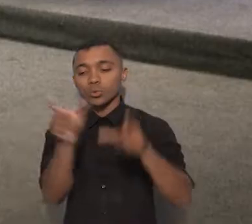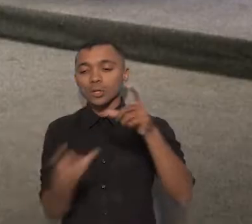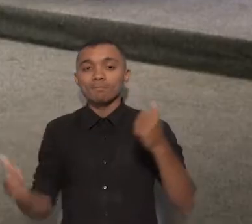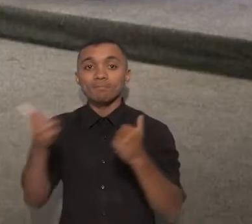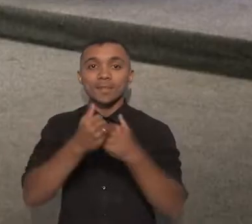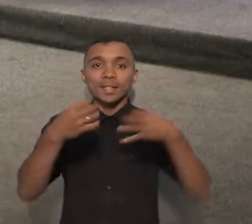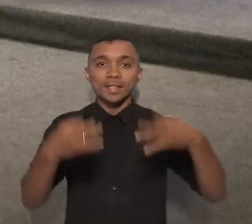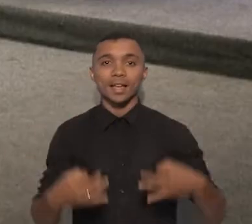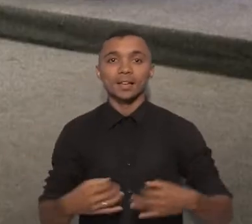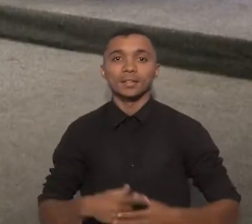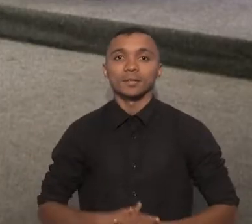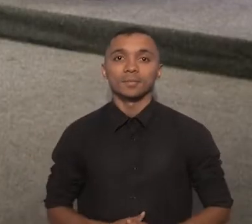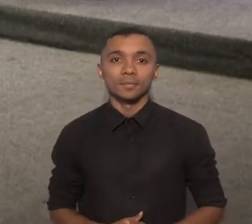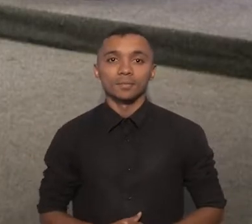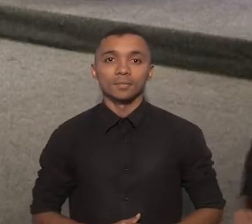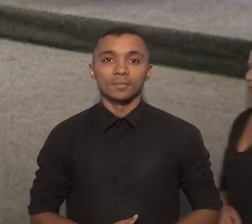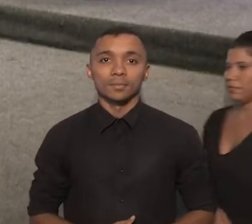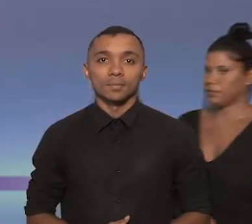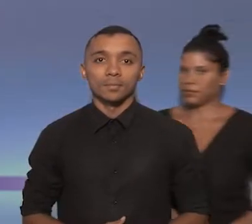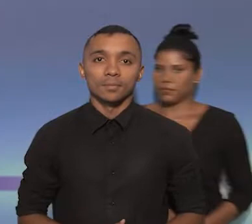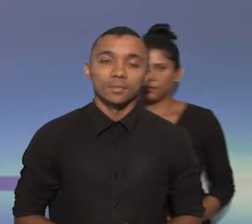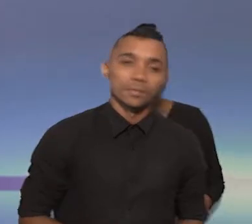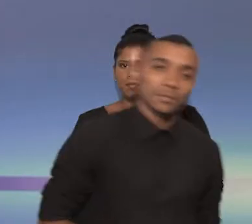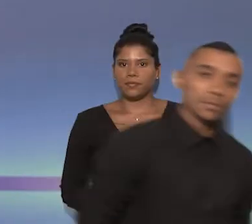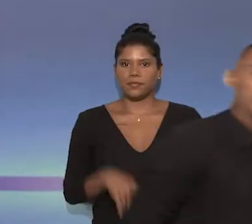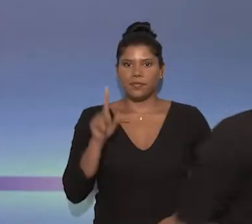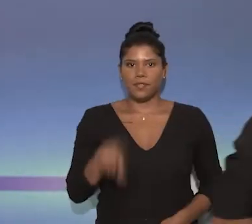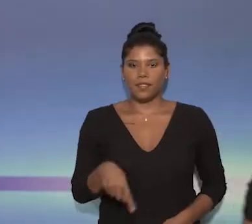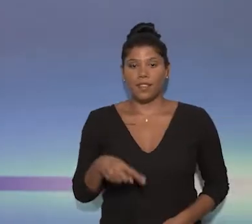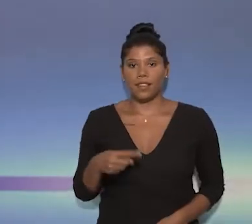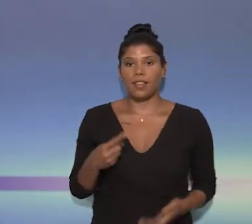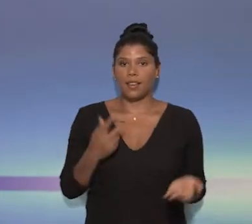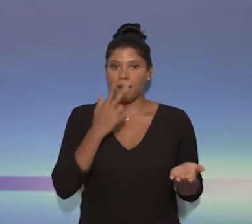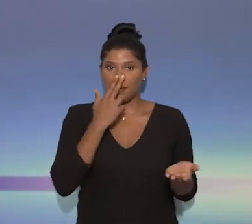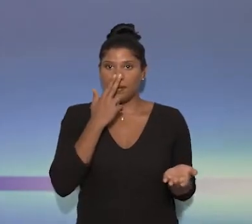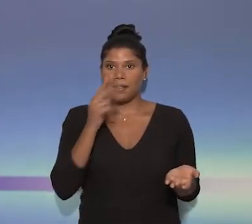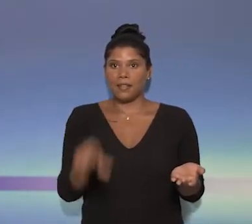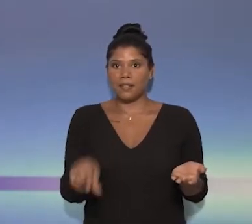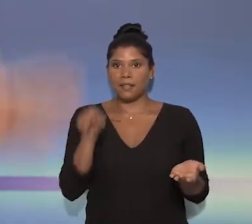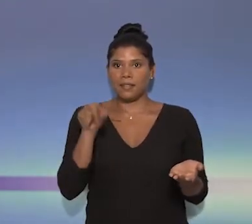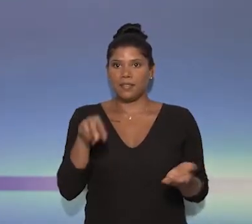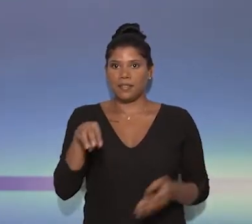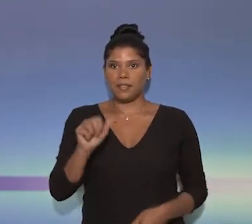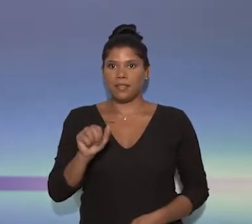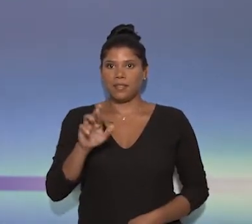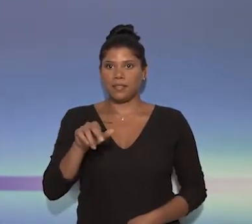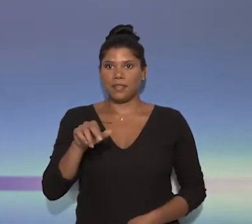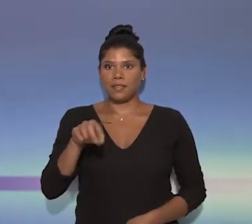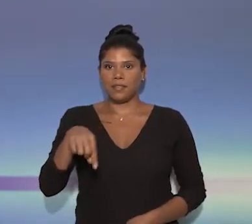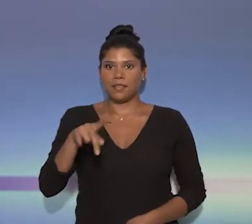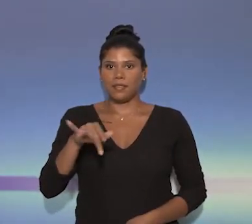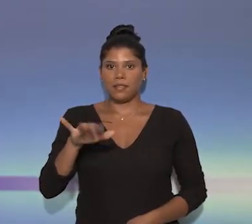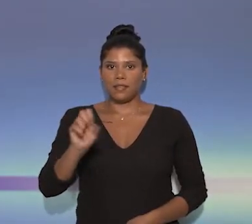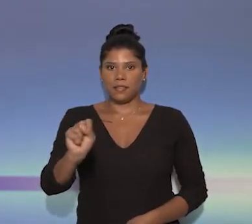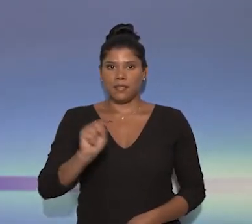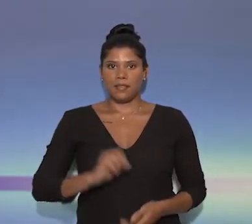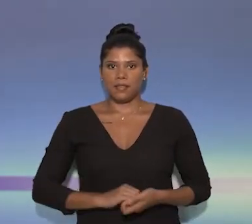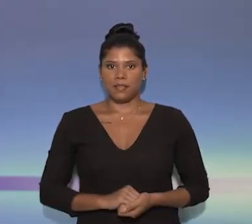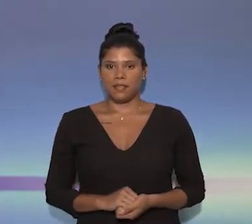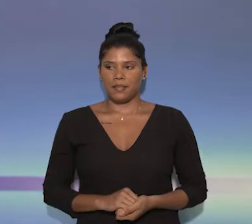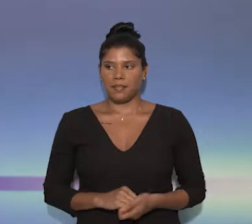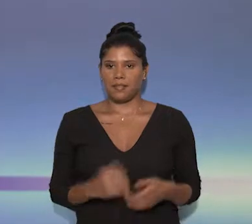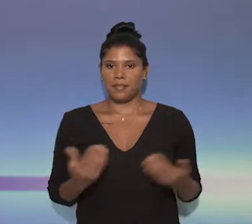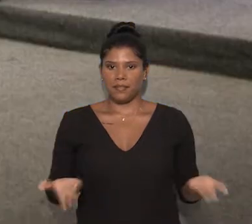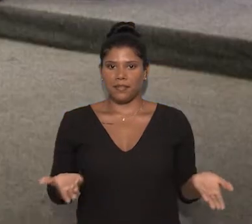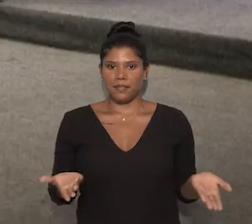certas. É a história do dedo, que o torcedor adora, o dedo do Marquinhos Santos. Ixi. É, tem essa história aí que rola nas redes sociais. Homem, né? Pelo amor, quem